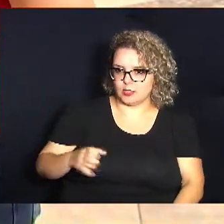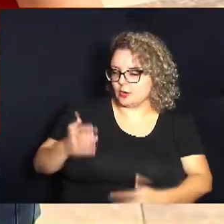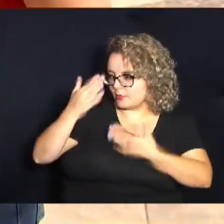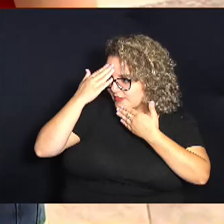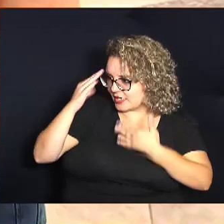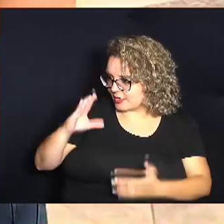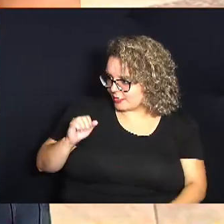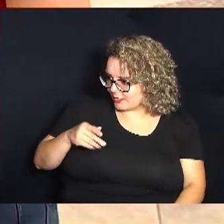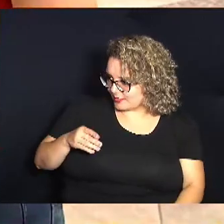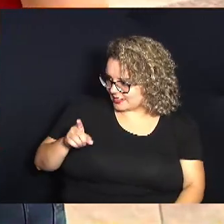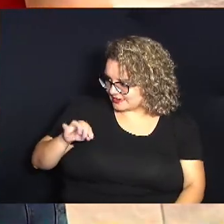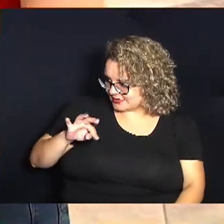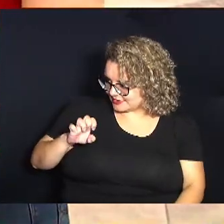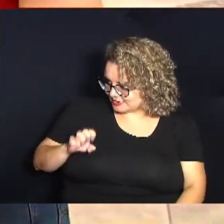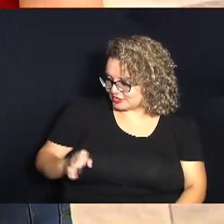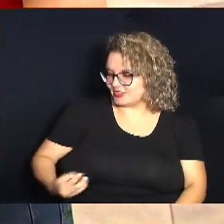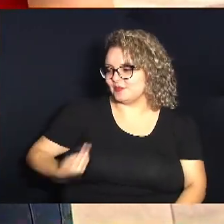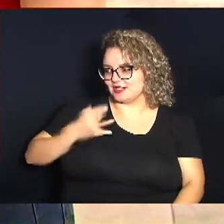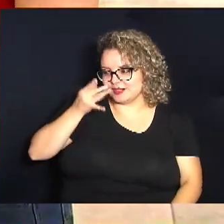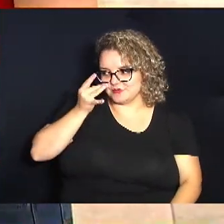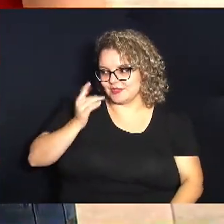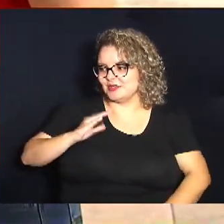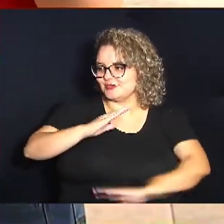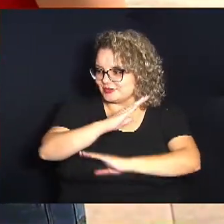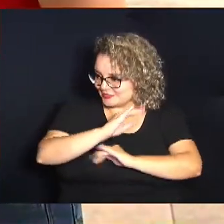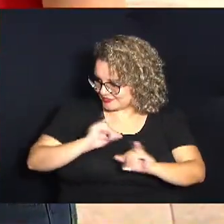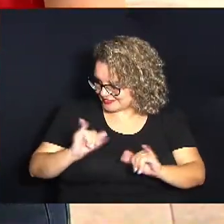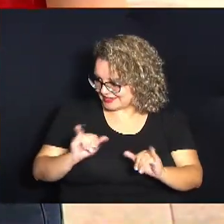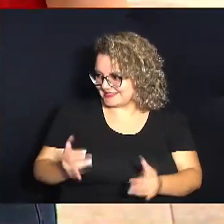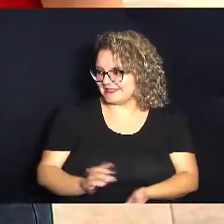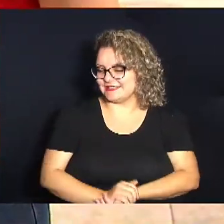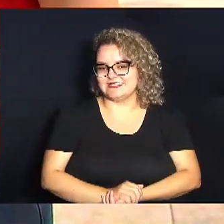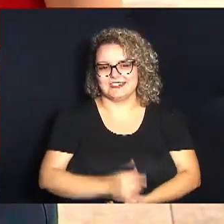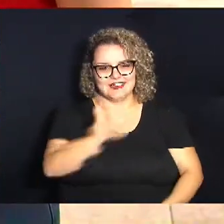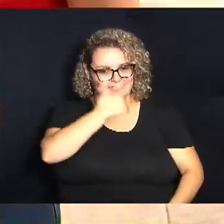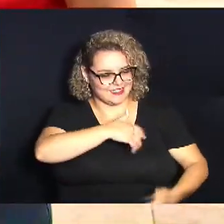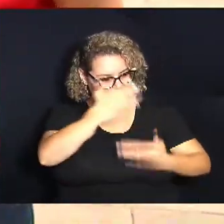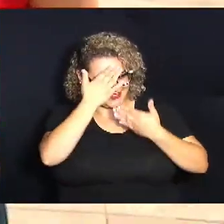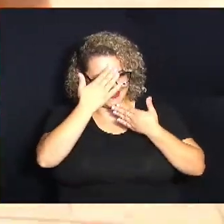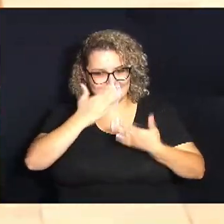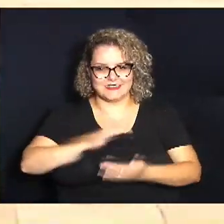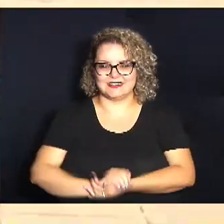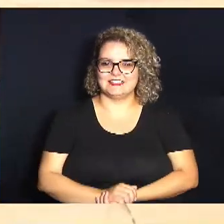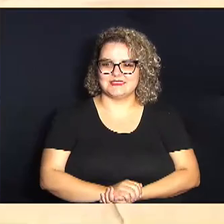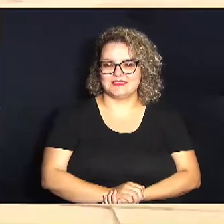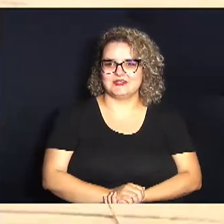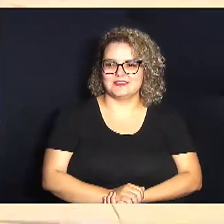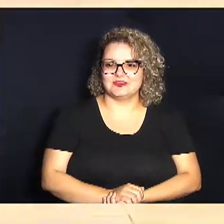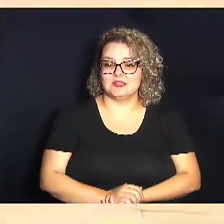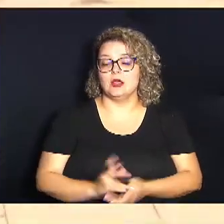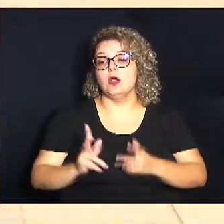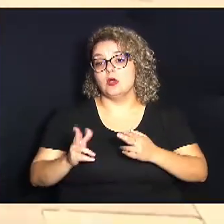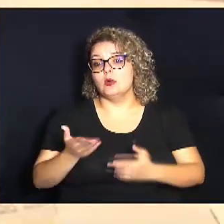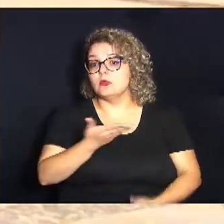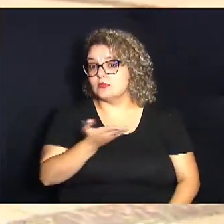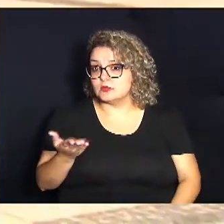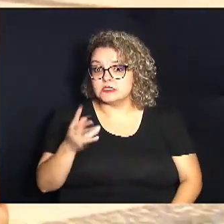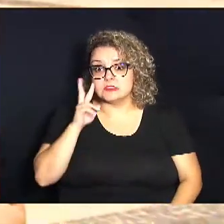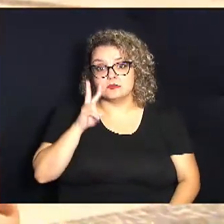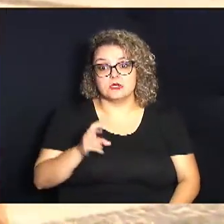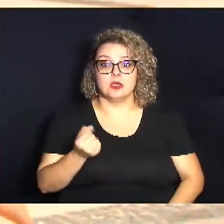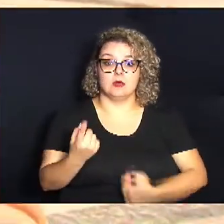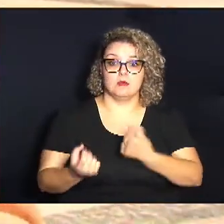pela sua participação ao vivo aqui no nosso jornal, no Câmara Notícias. Eu que agradeço. Como vocês viram, algumas dicas